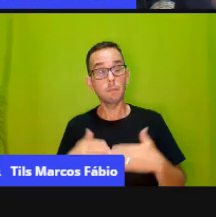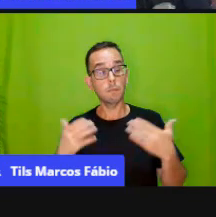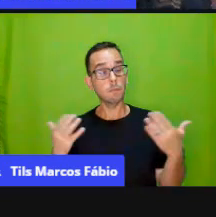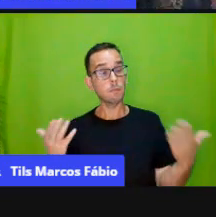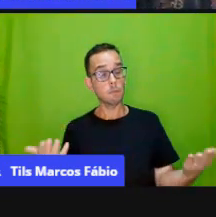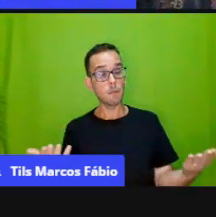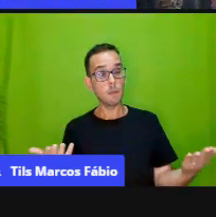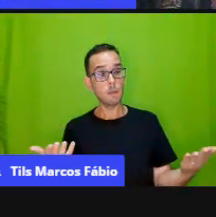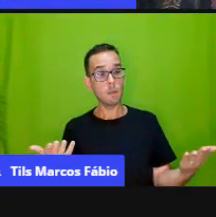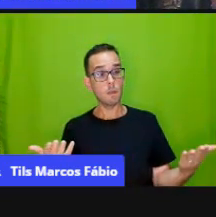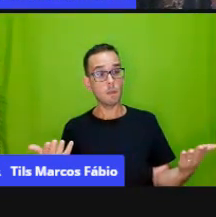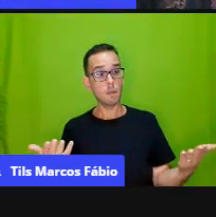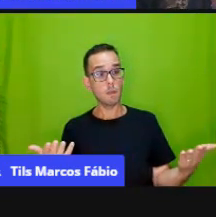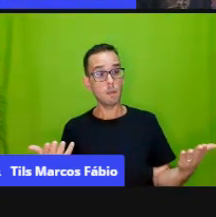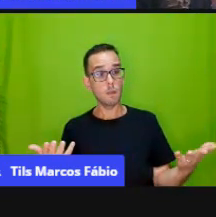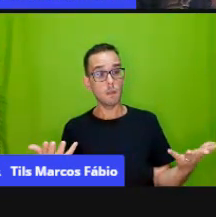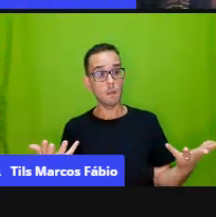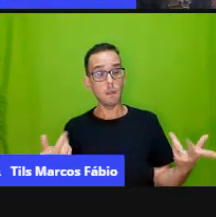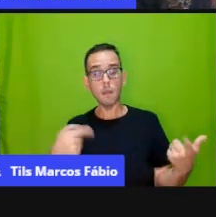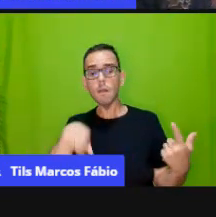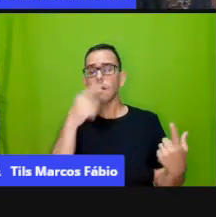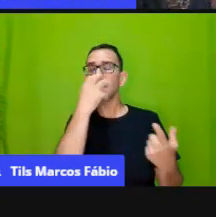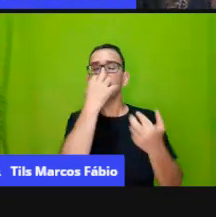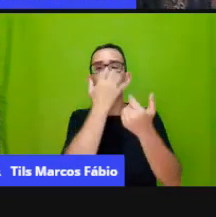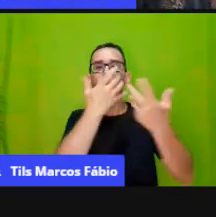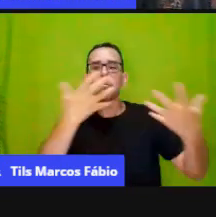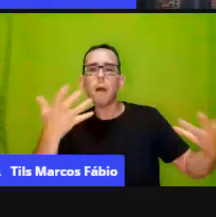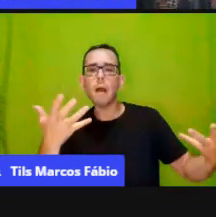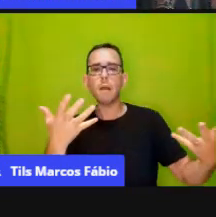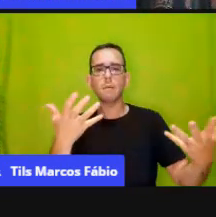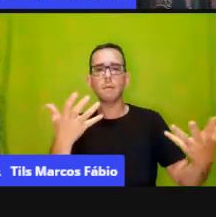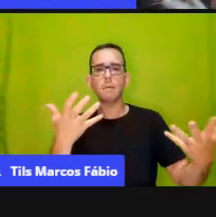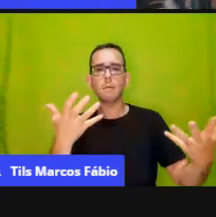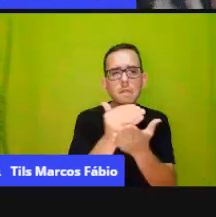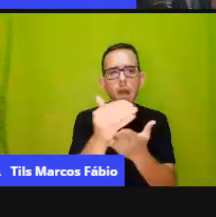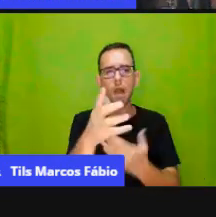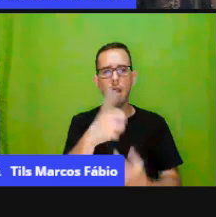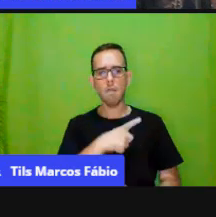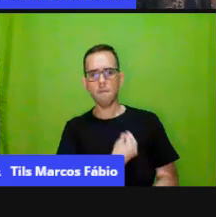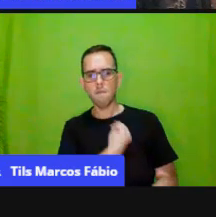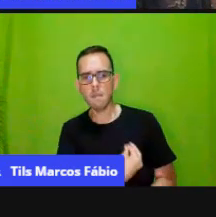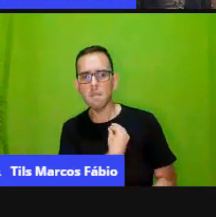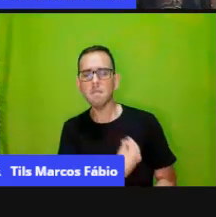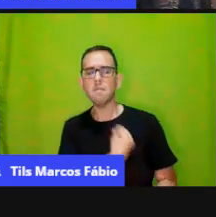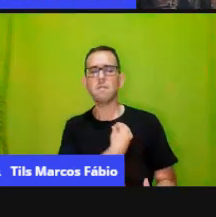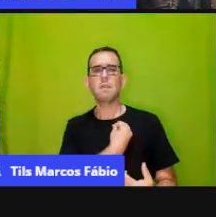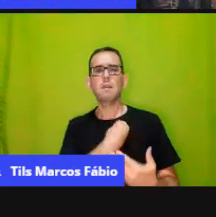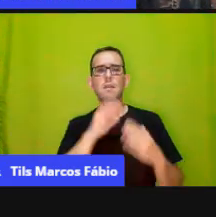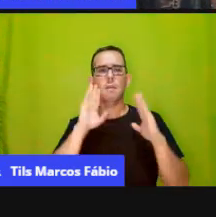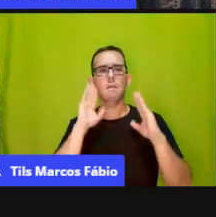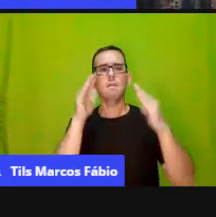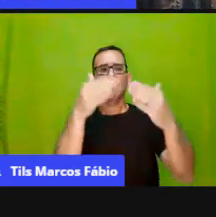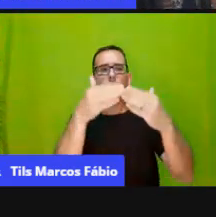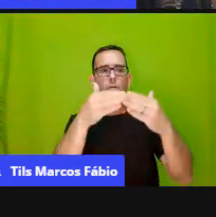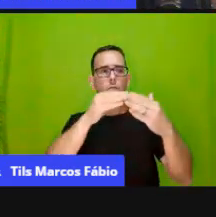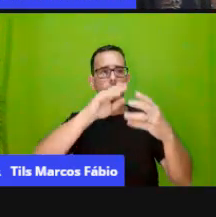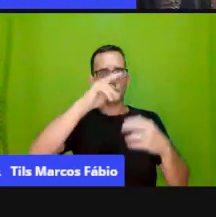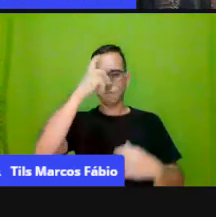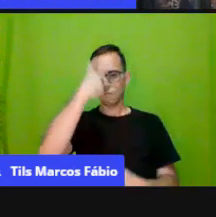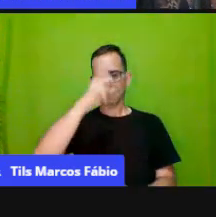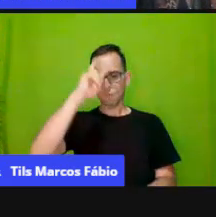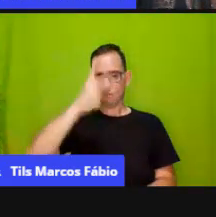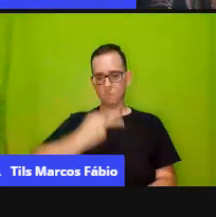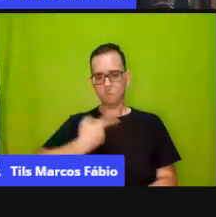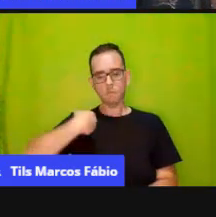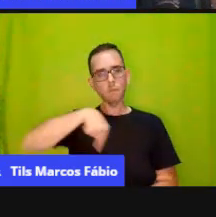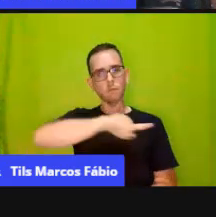Então, quando esses animais começaram a viver mais diretamente ligados aos seres humanos, a